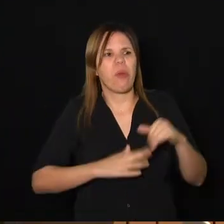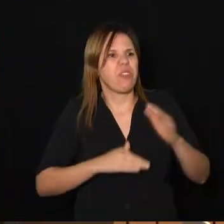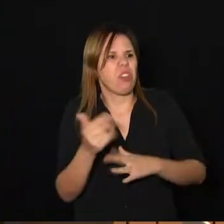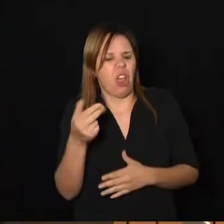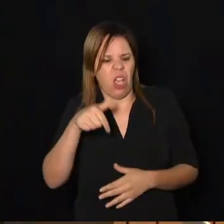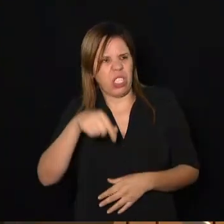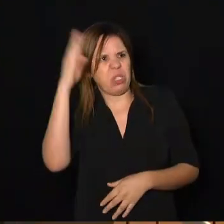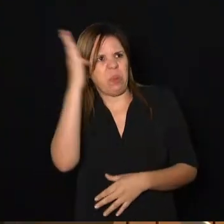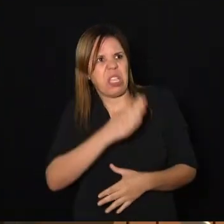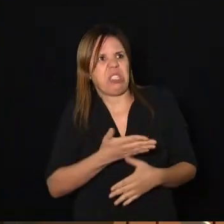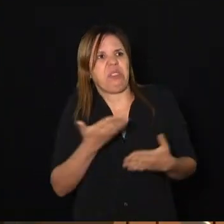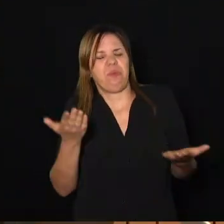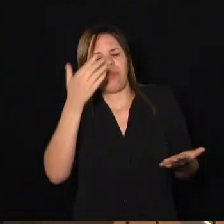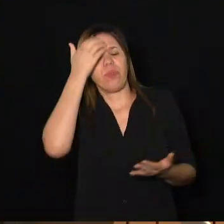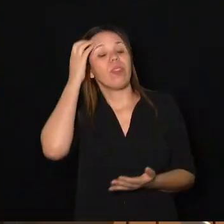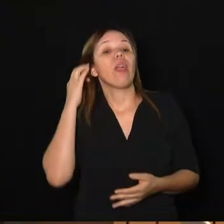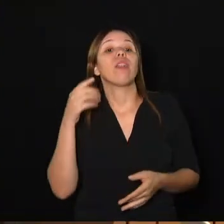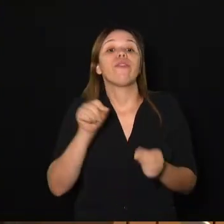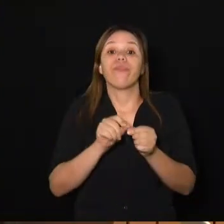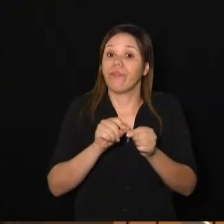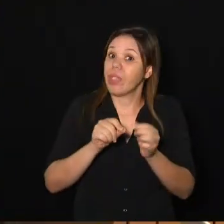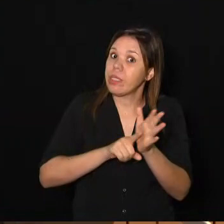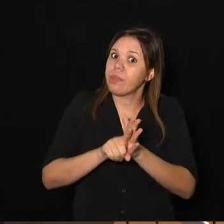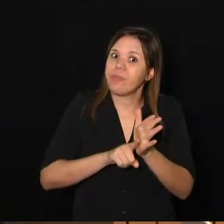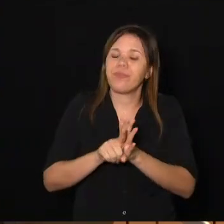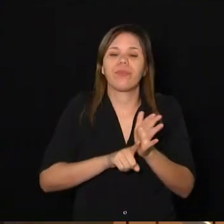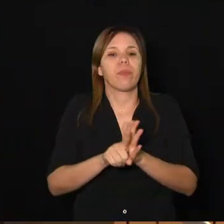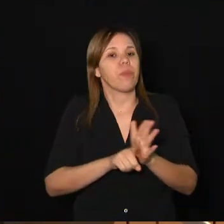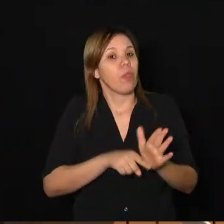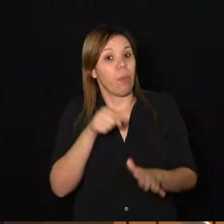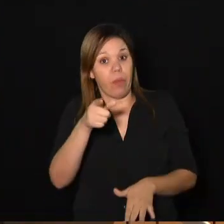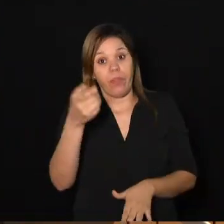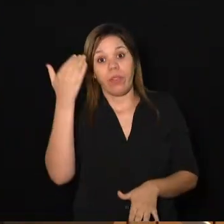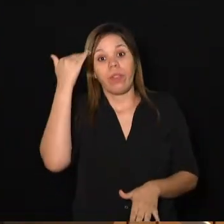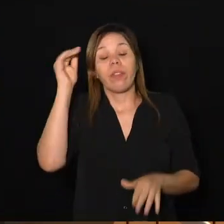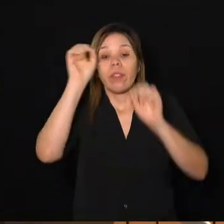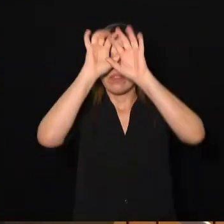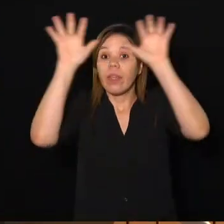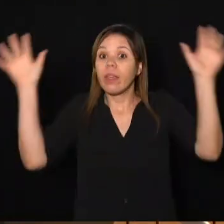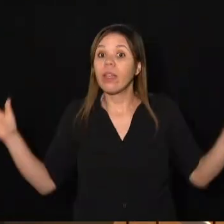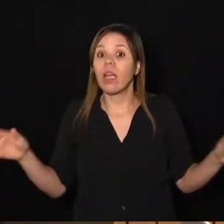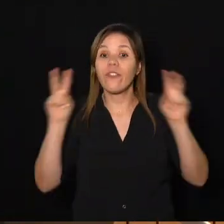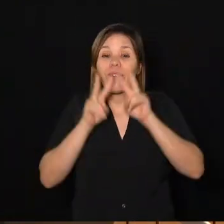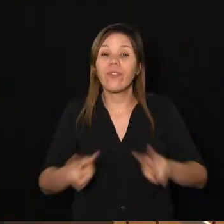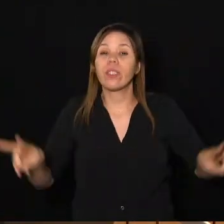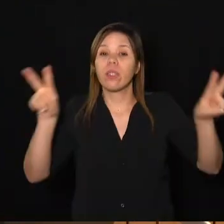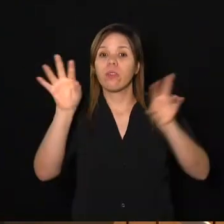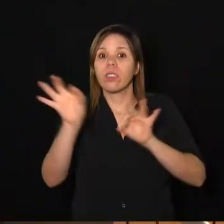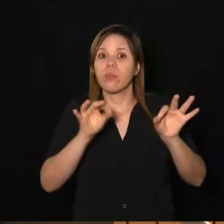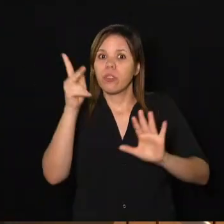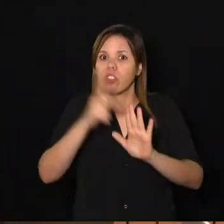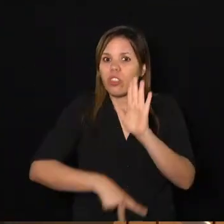eu fiz um levantamento aqui a ponto só para que você entenda qual é a visão do projeto